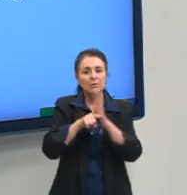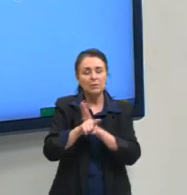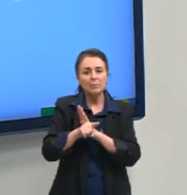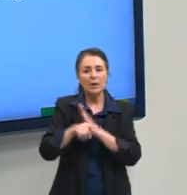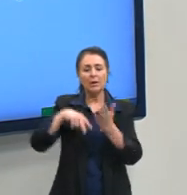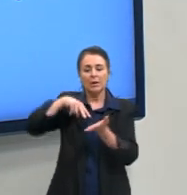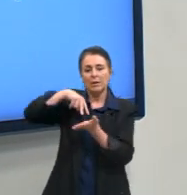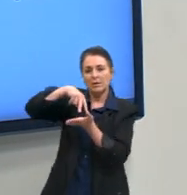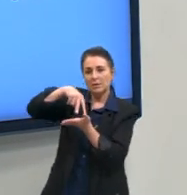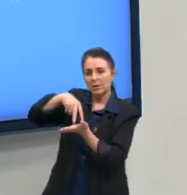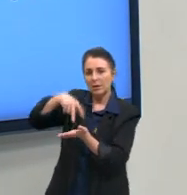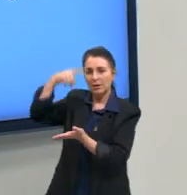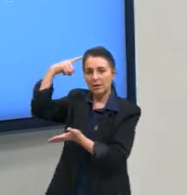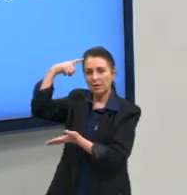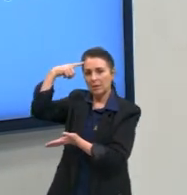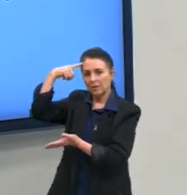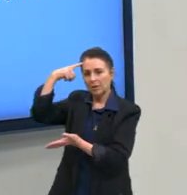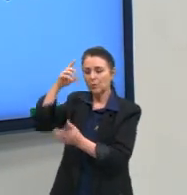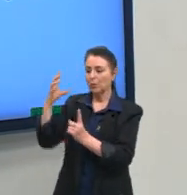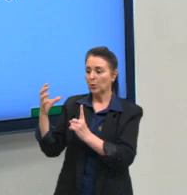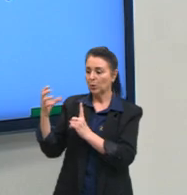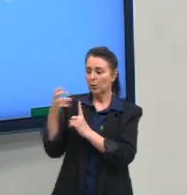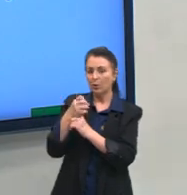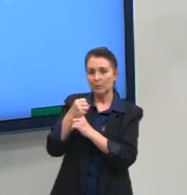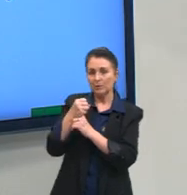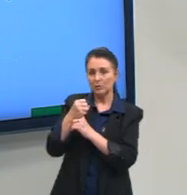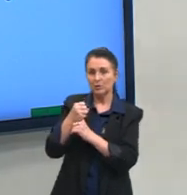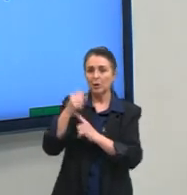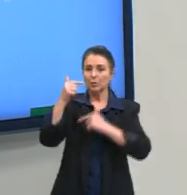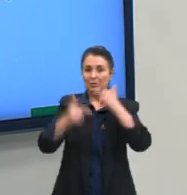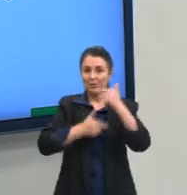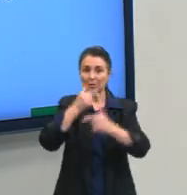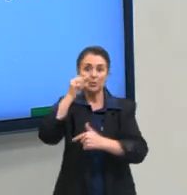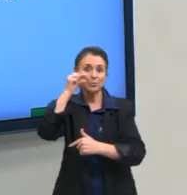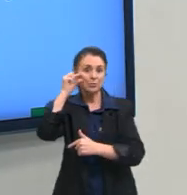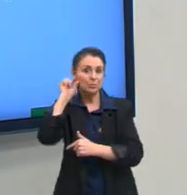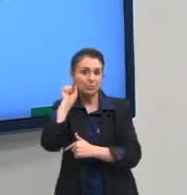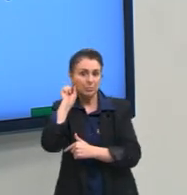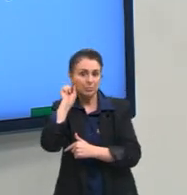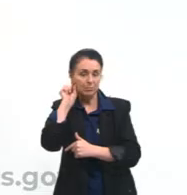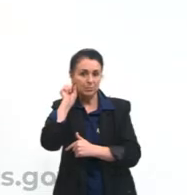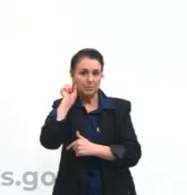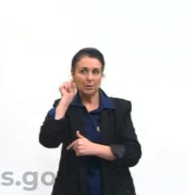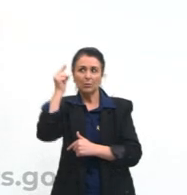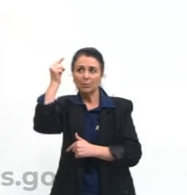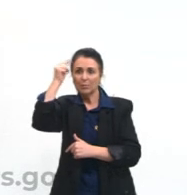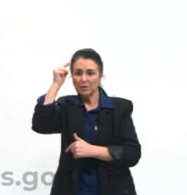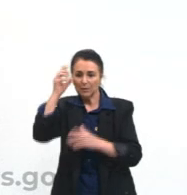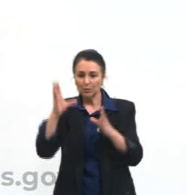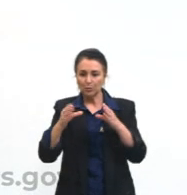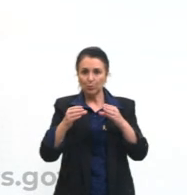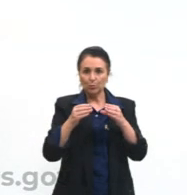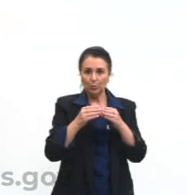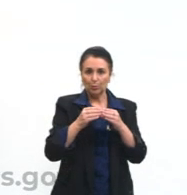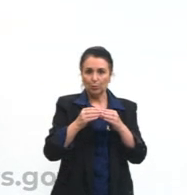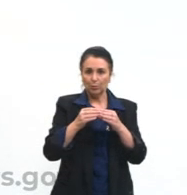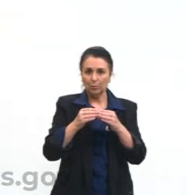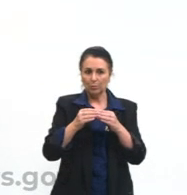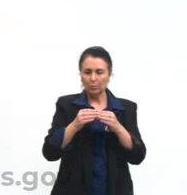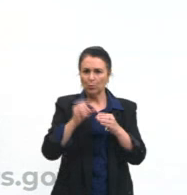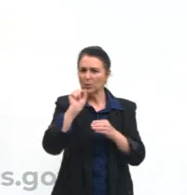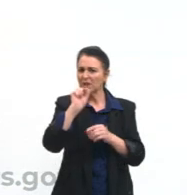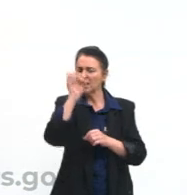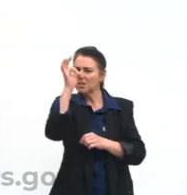Positivismo e a linha de pensamento dominante no trabalho do conte sobre essa corrente de pensamento a alternativa correta